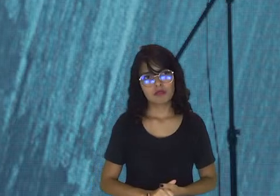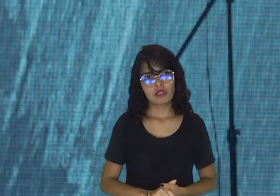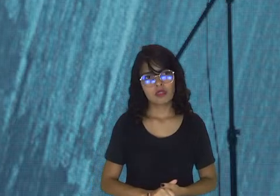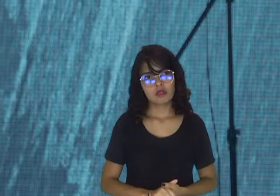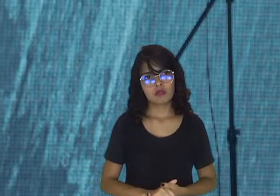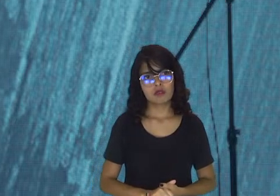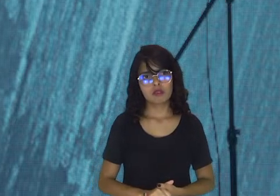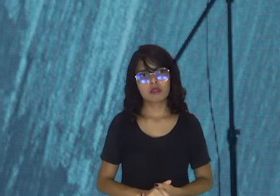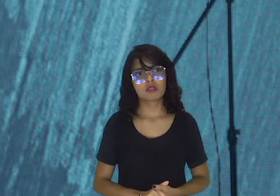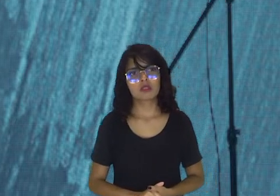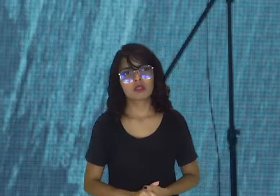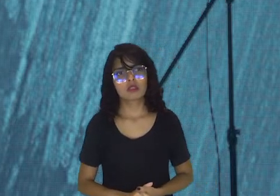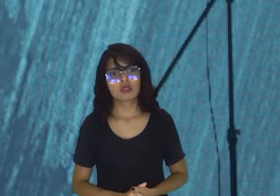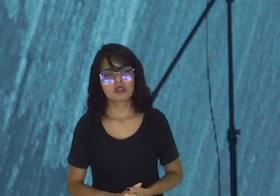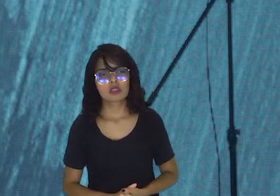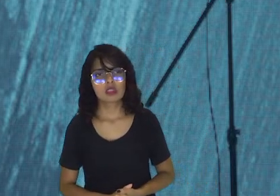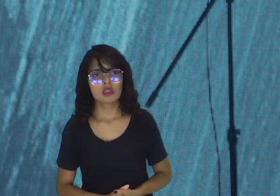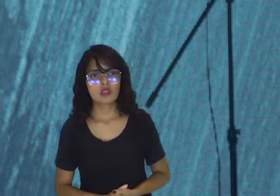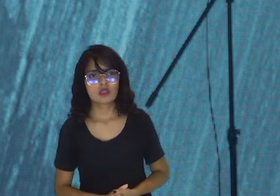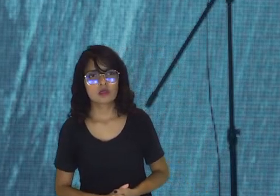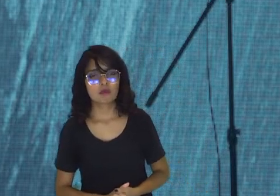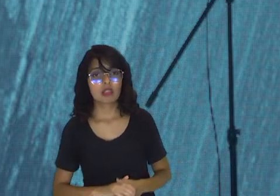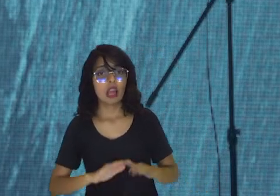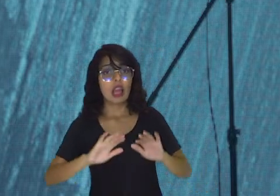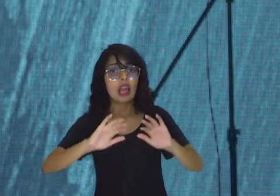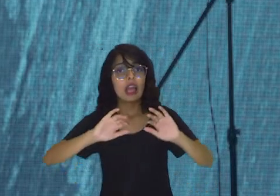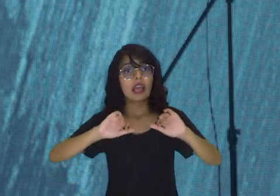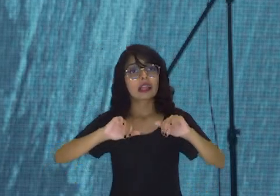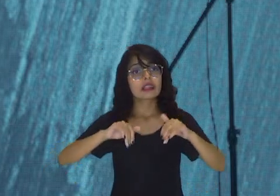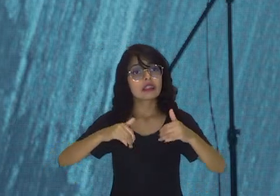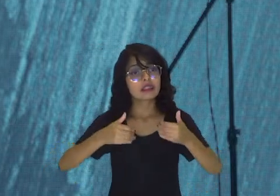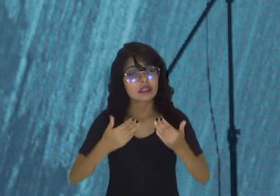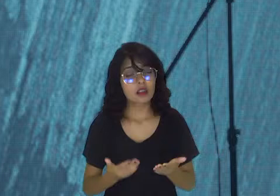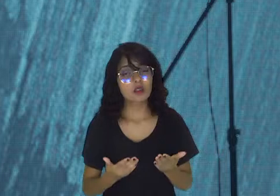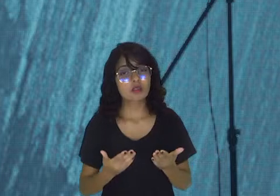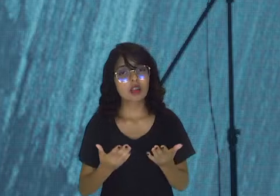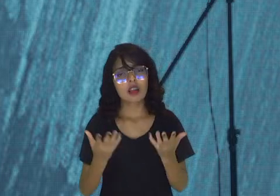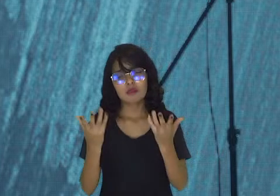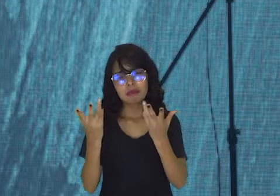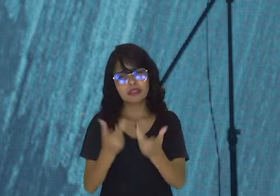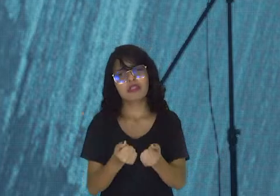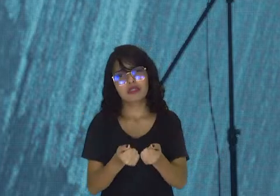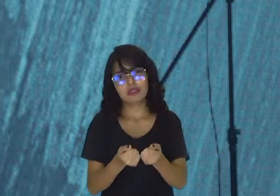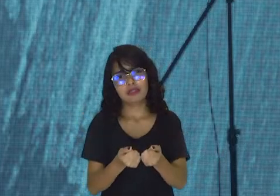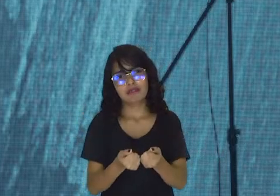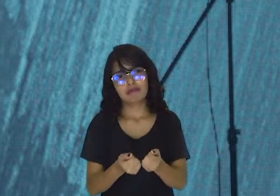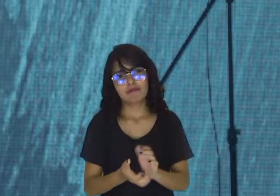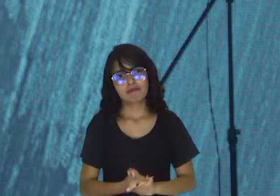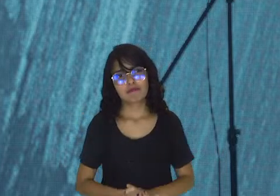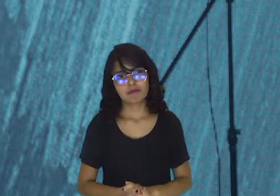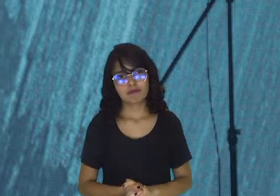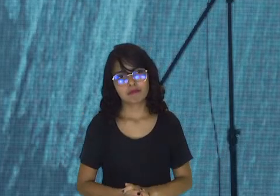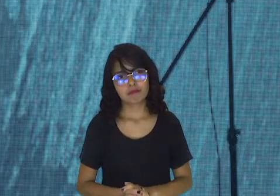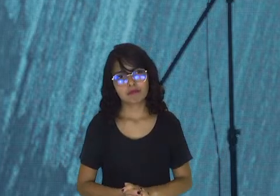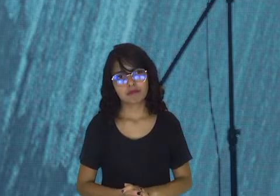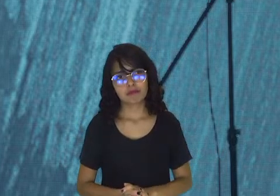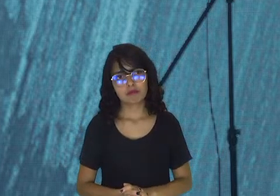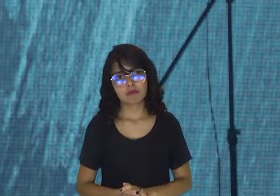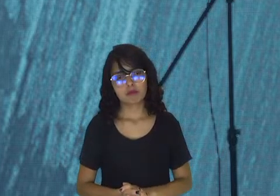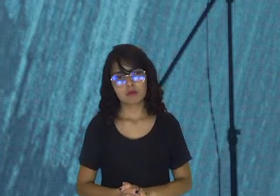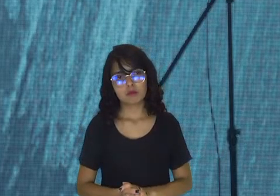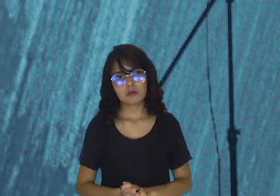os frutos dessa má colheita, mas tem sido assim maravilhoso. Eu mandei hoje no